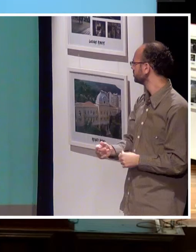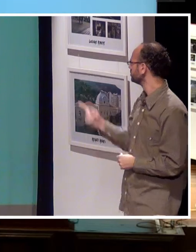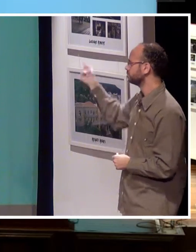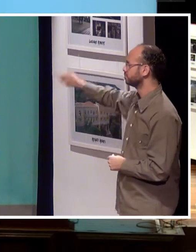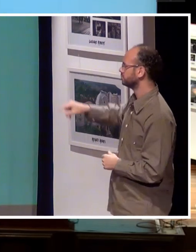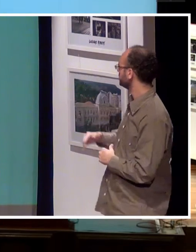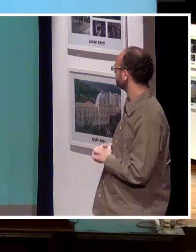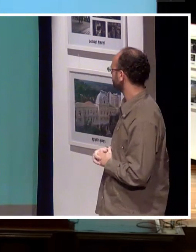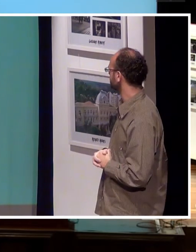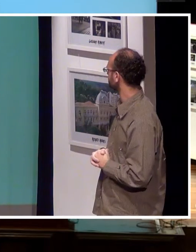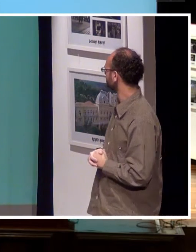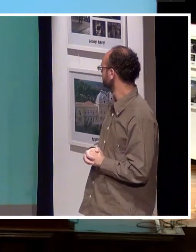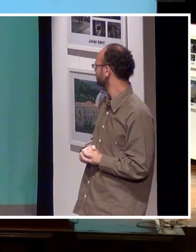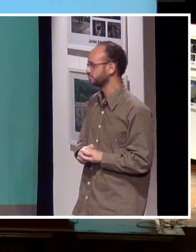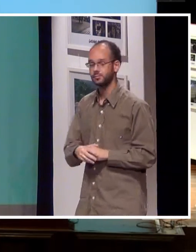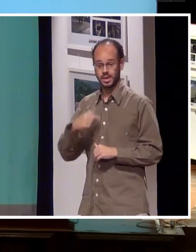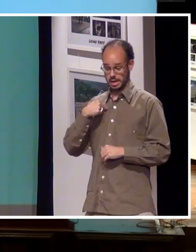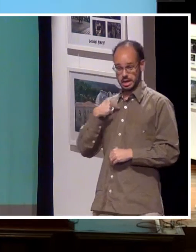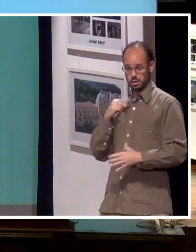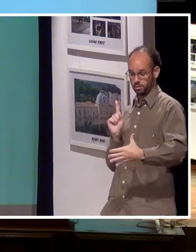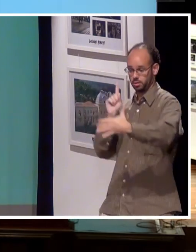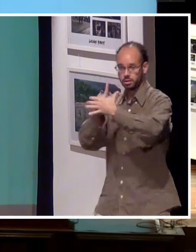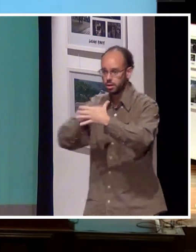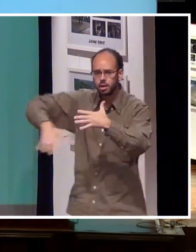né, integridade a essa pessoa,